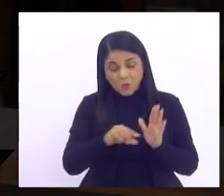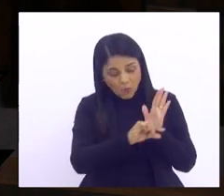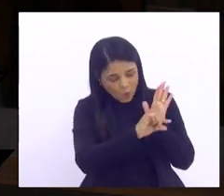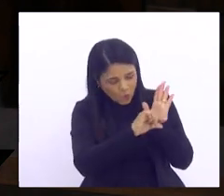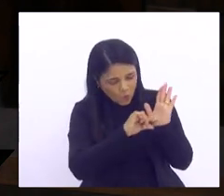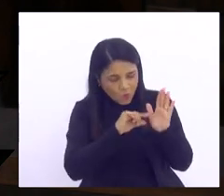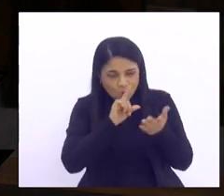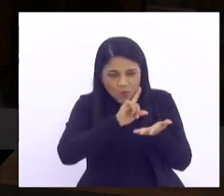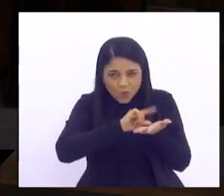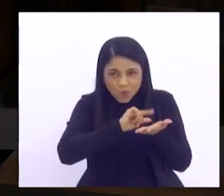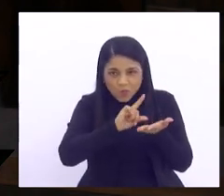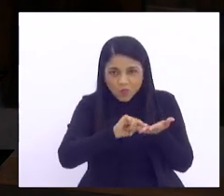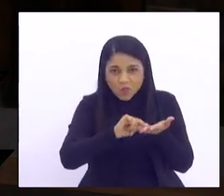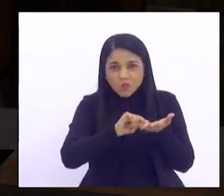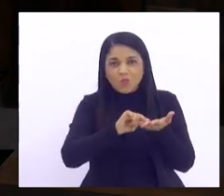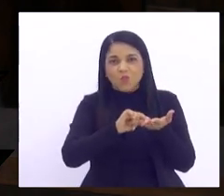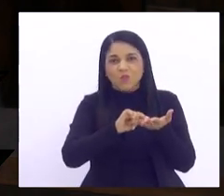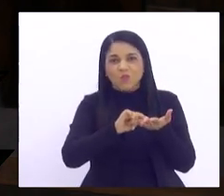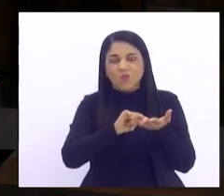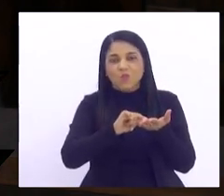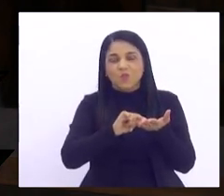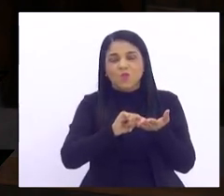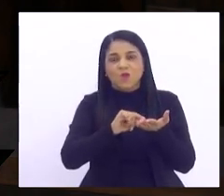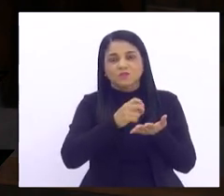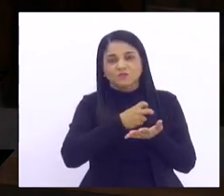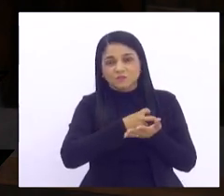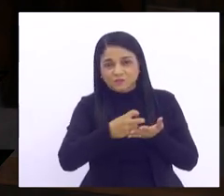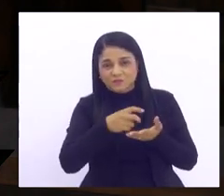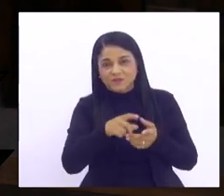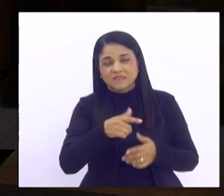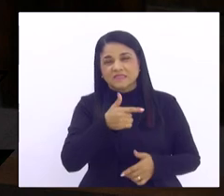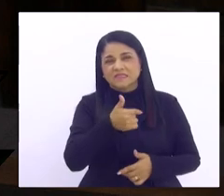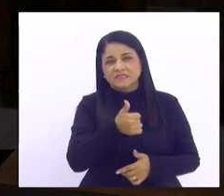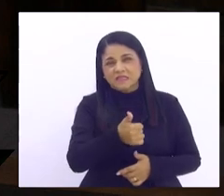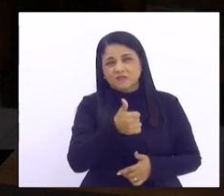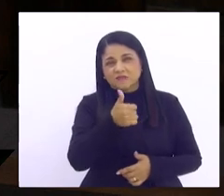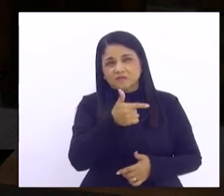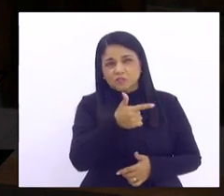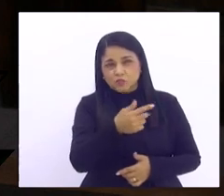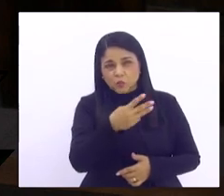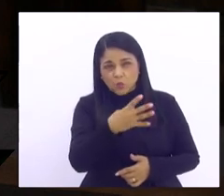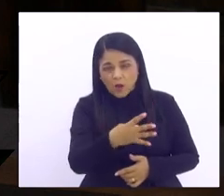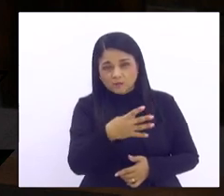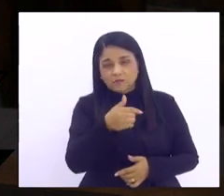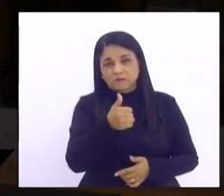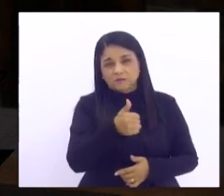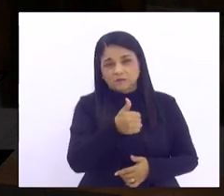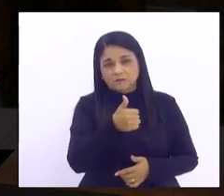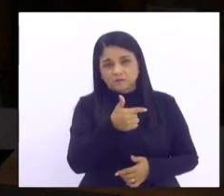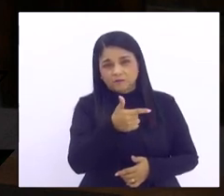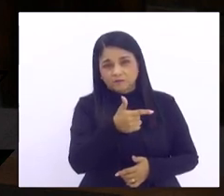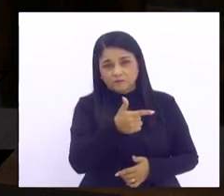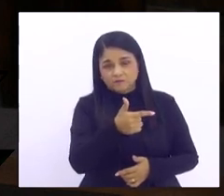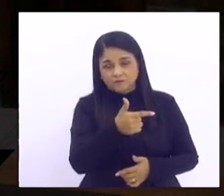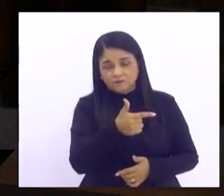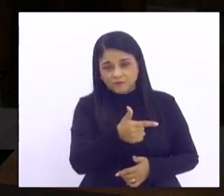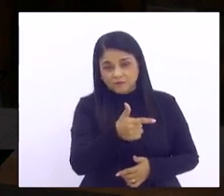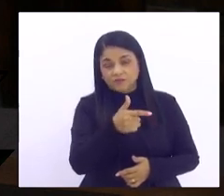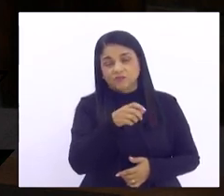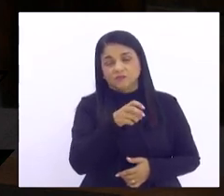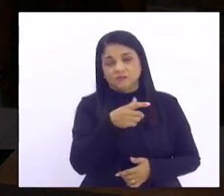os artigos do Código Penal, 124, 126, 127, 128, que são os artigos